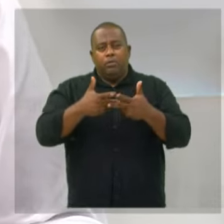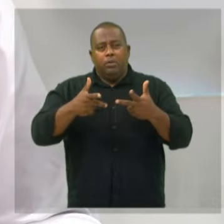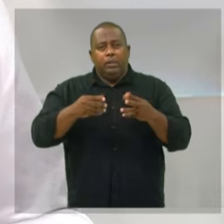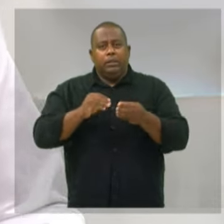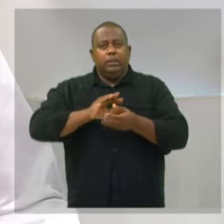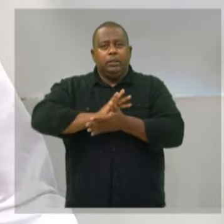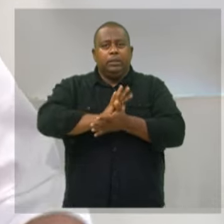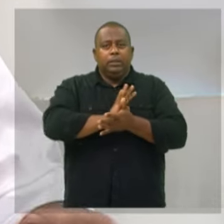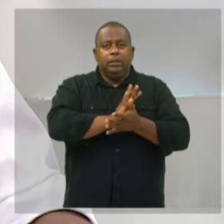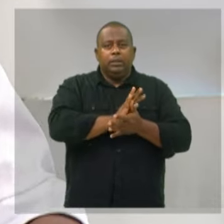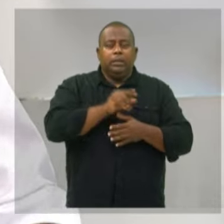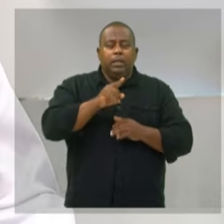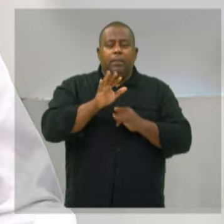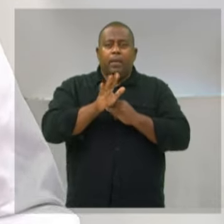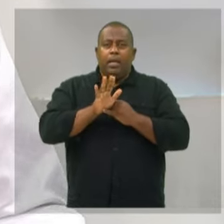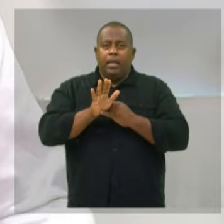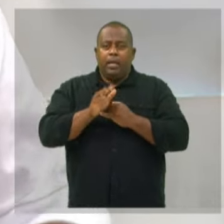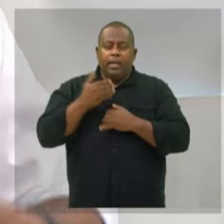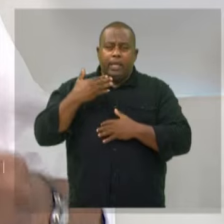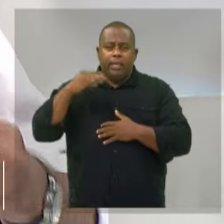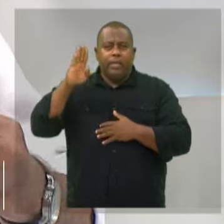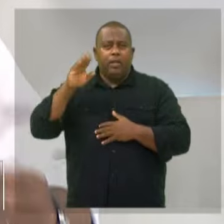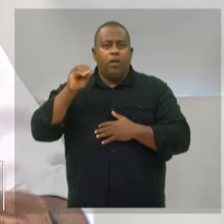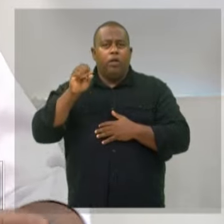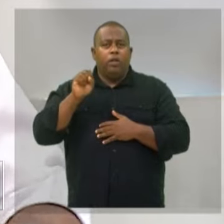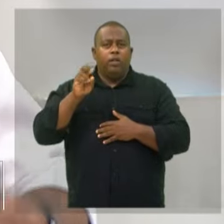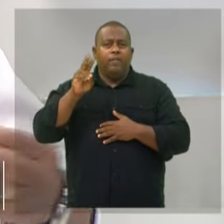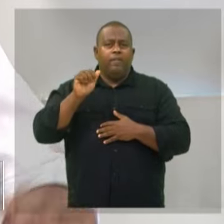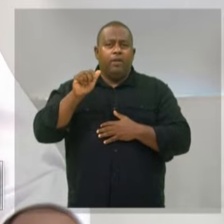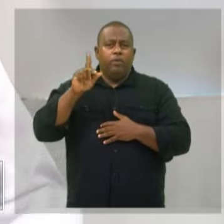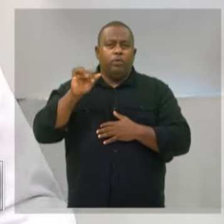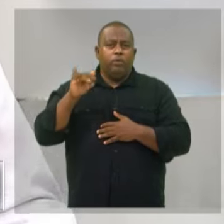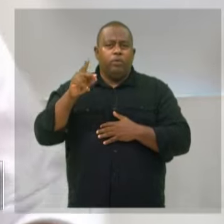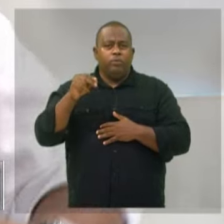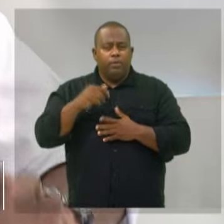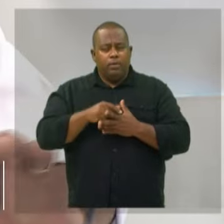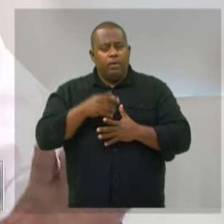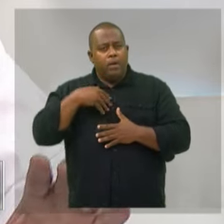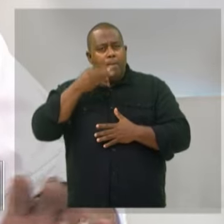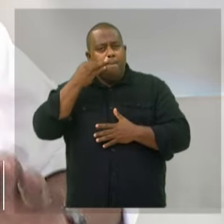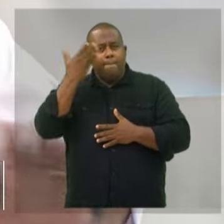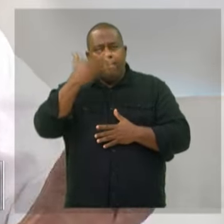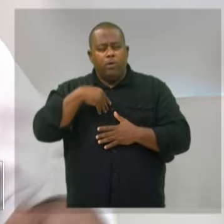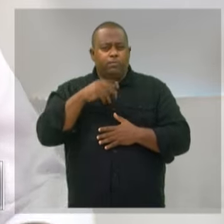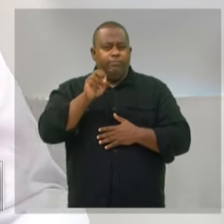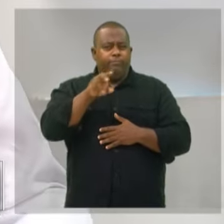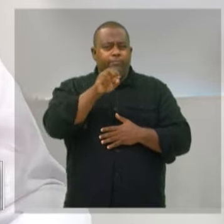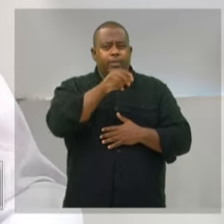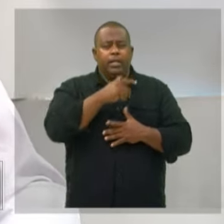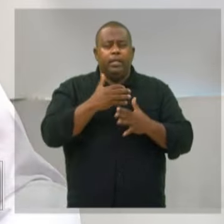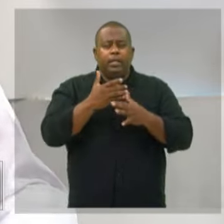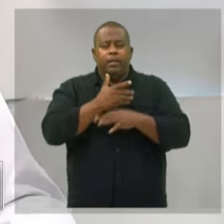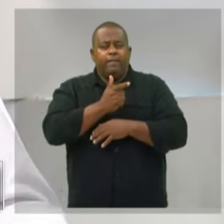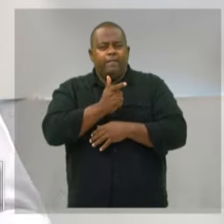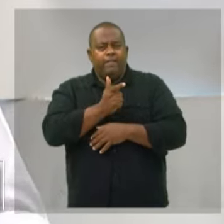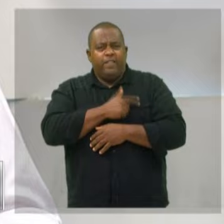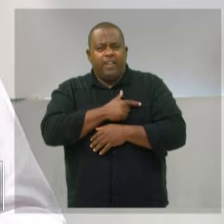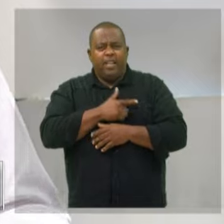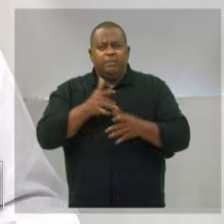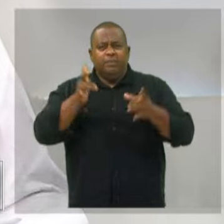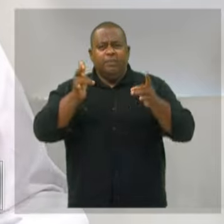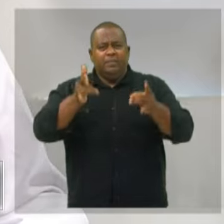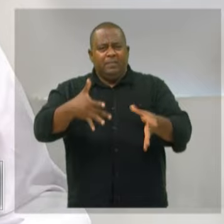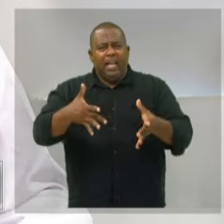Camaçari candidato Osvaldinho você tem caminhado da cidade Você tem visto como a cidade tá feia abandonada tá largada